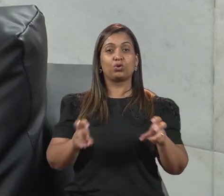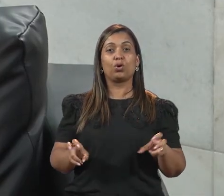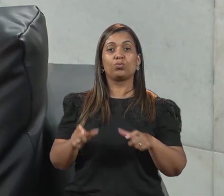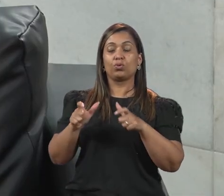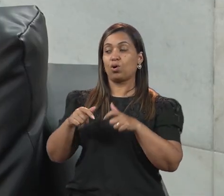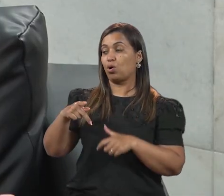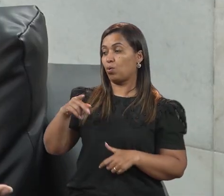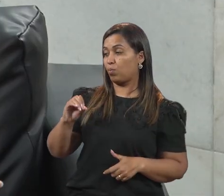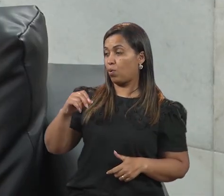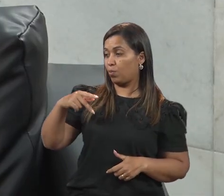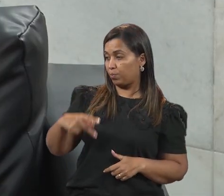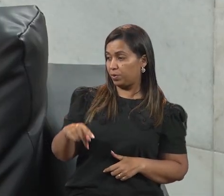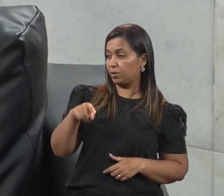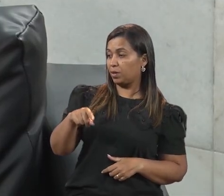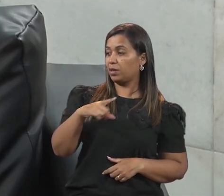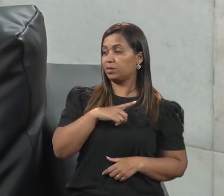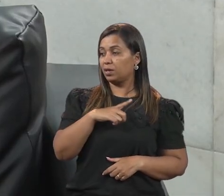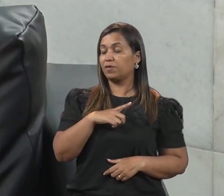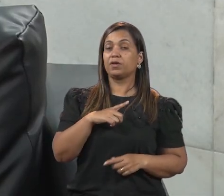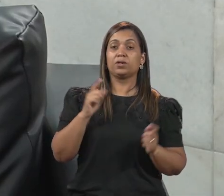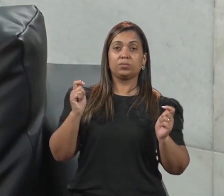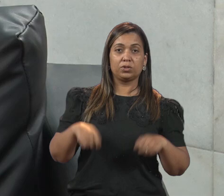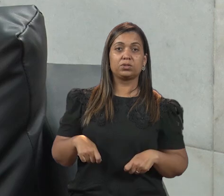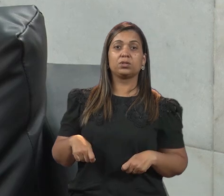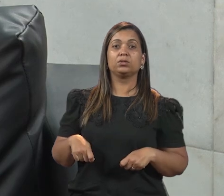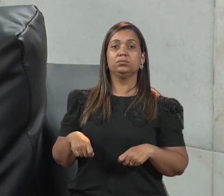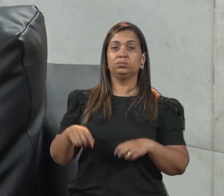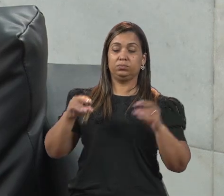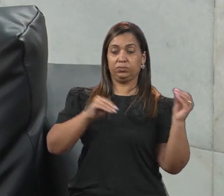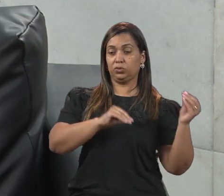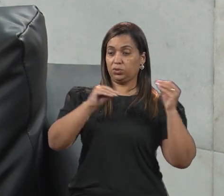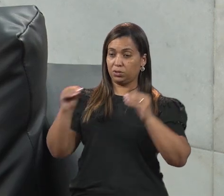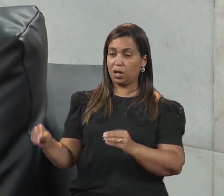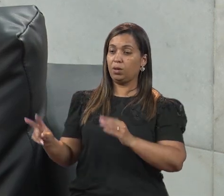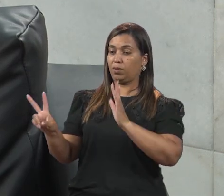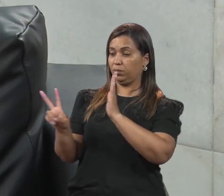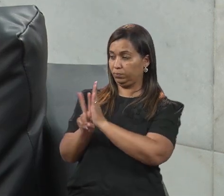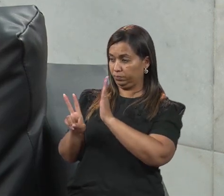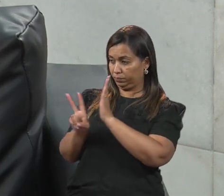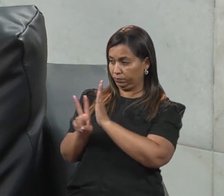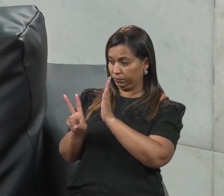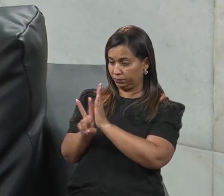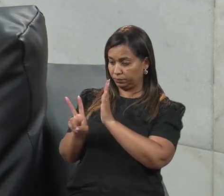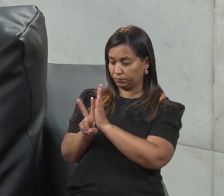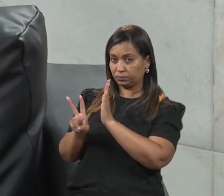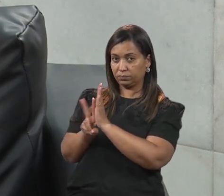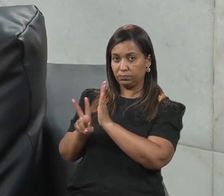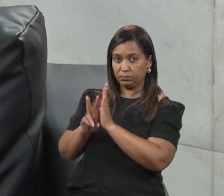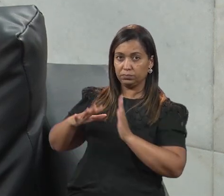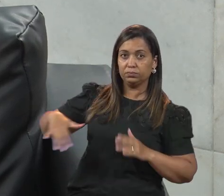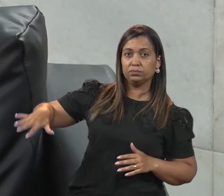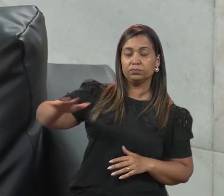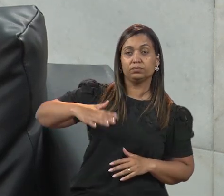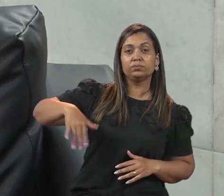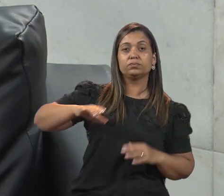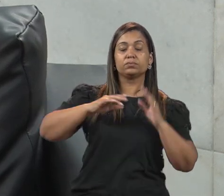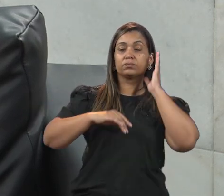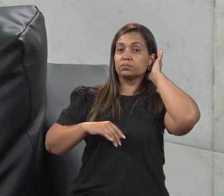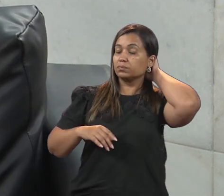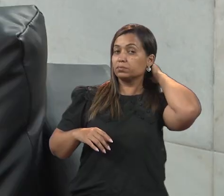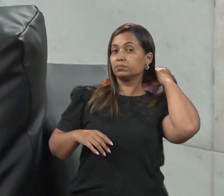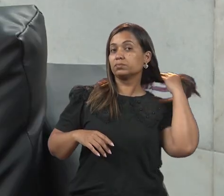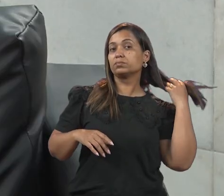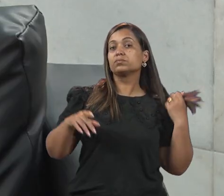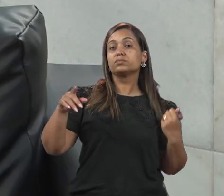Centro Pop, especialmente quando houve aquela possibilidade da prefeitura transferir o equipamento para os arredores ali do bairro Boa